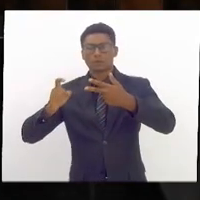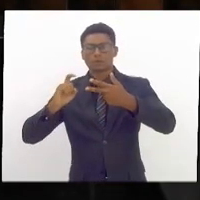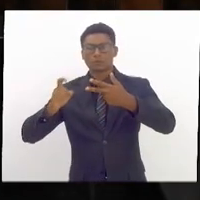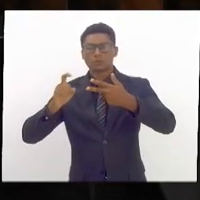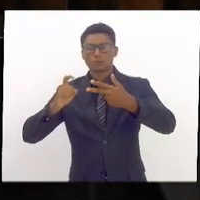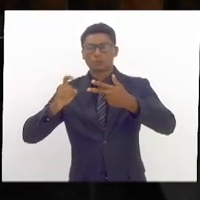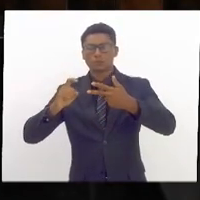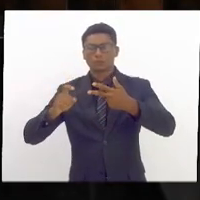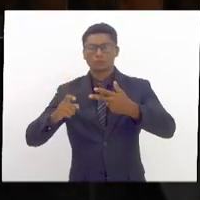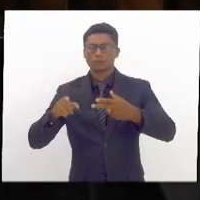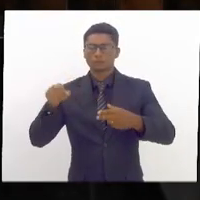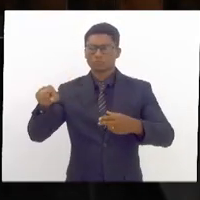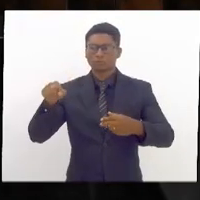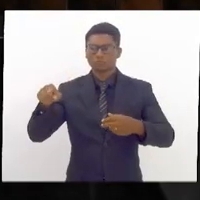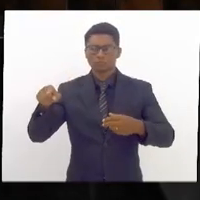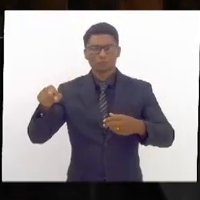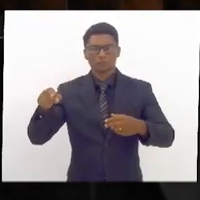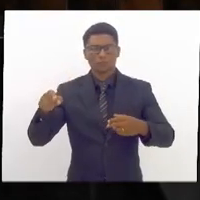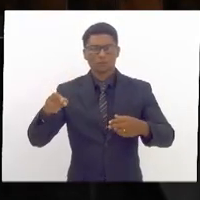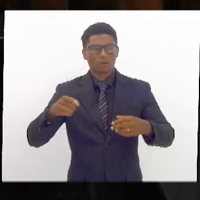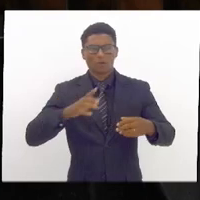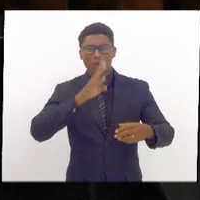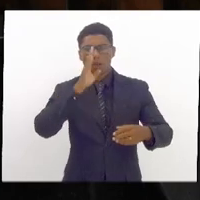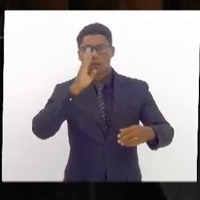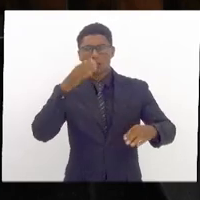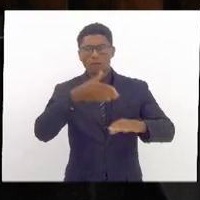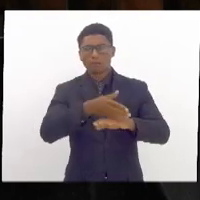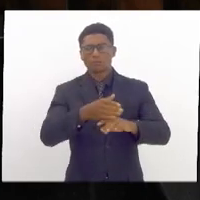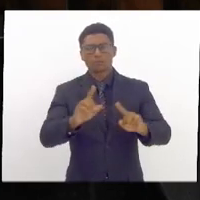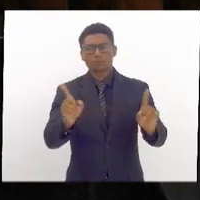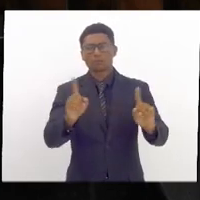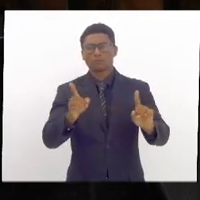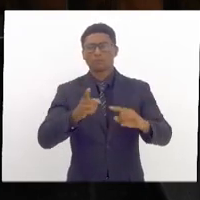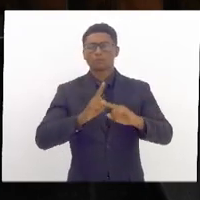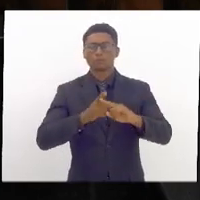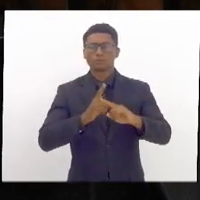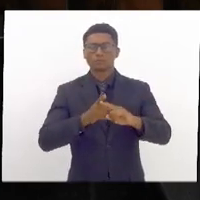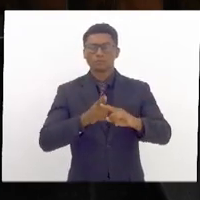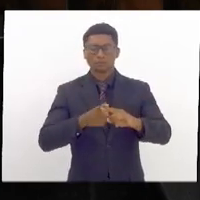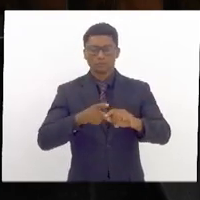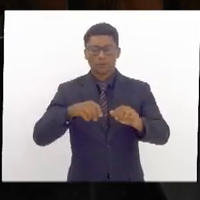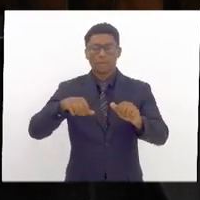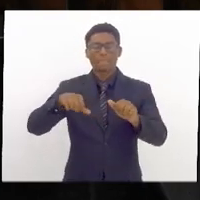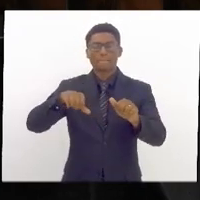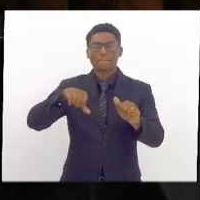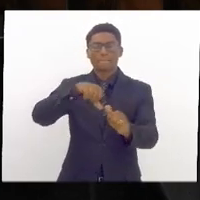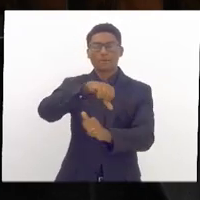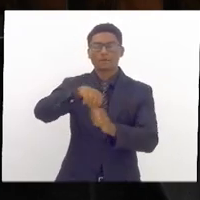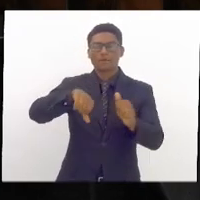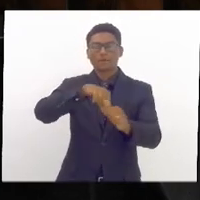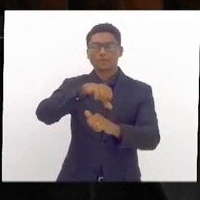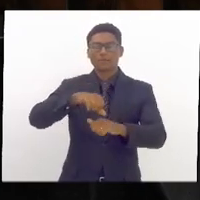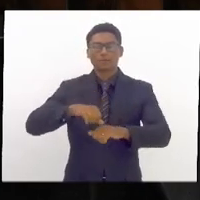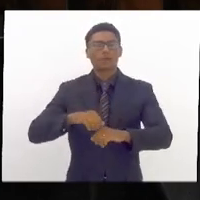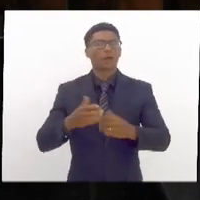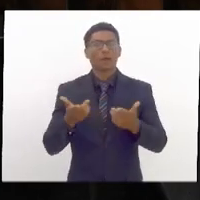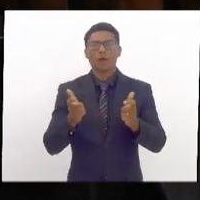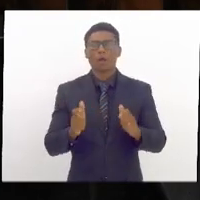alegava, porque a modificação surgiu no